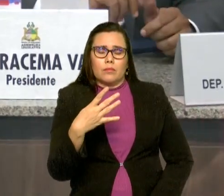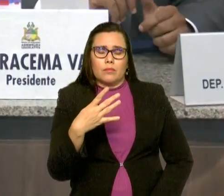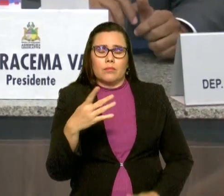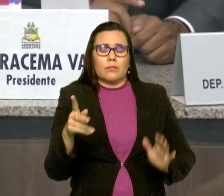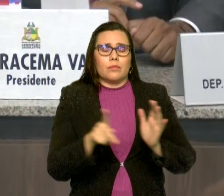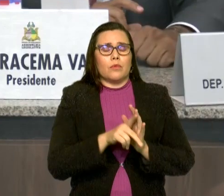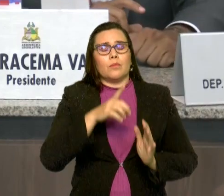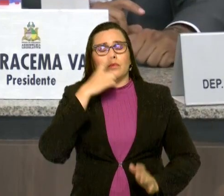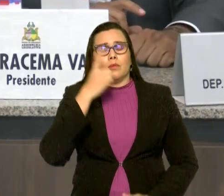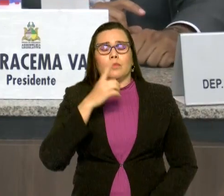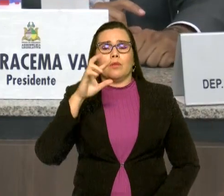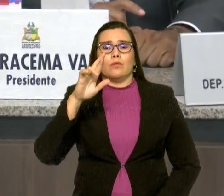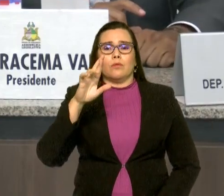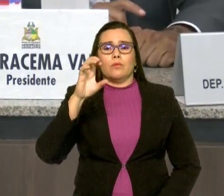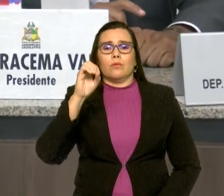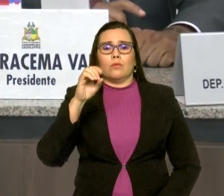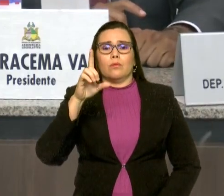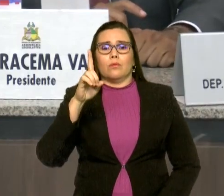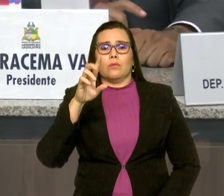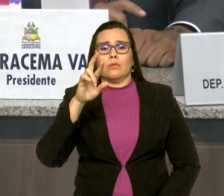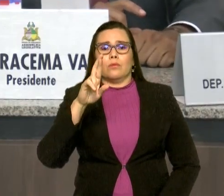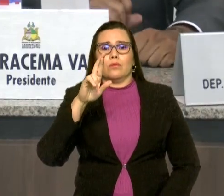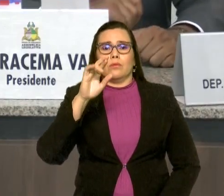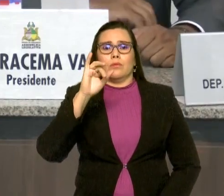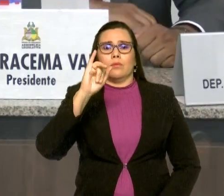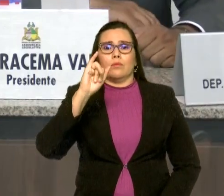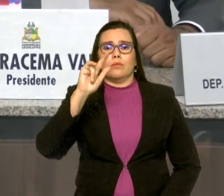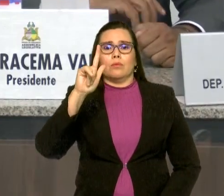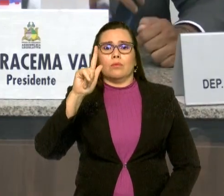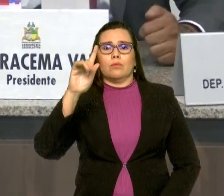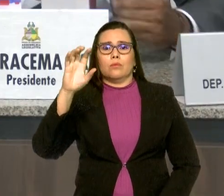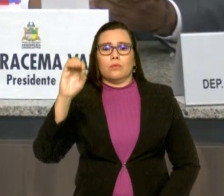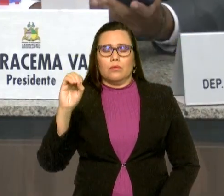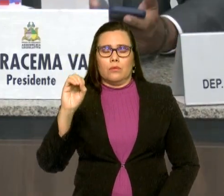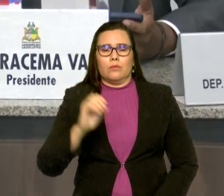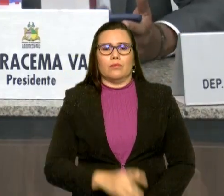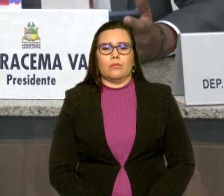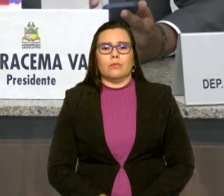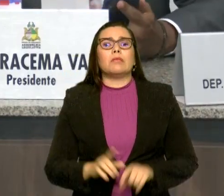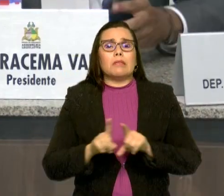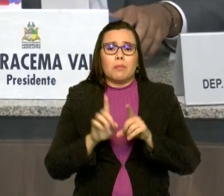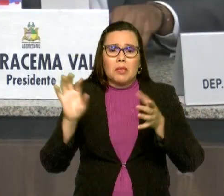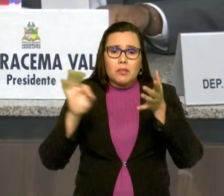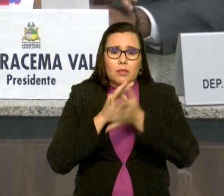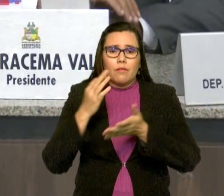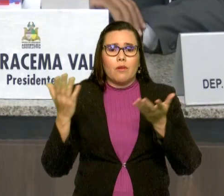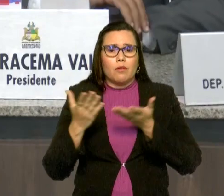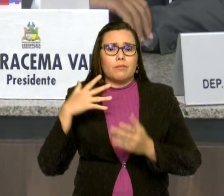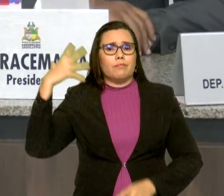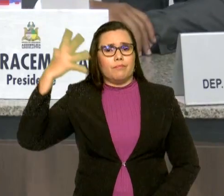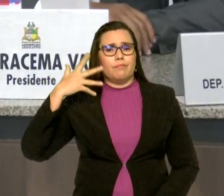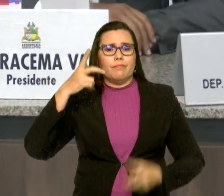O deputado Rodrigo está inscrito para discutir o projeto.